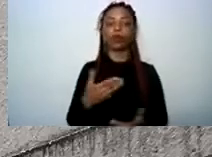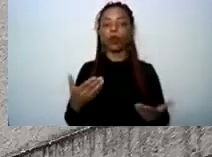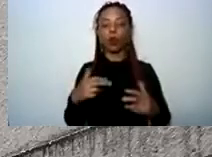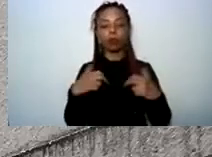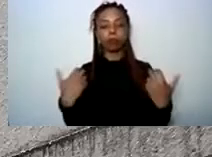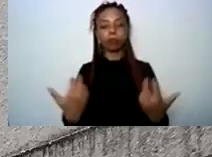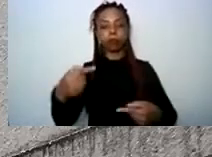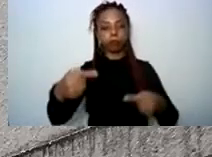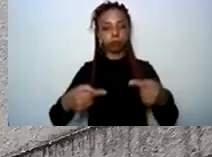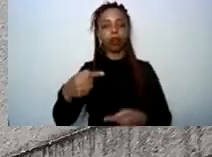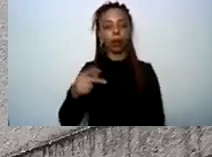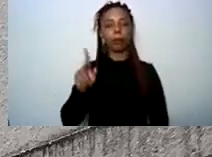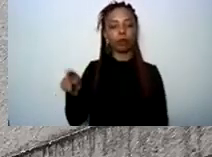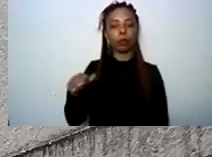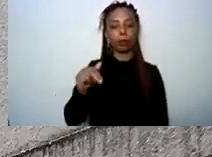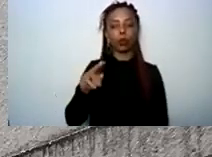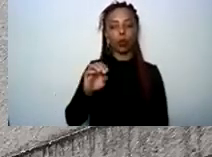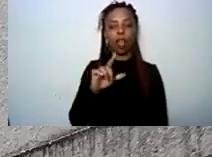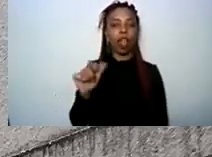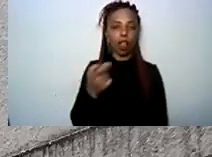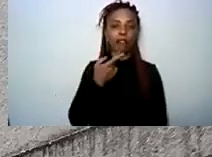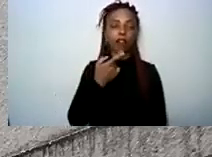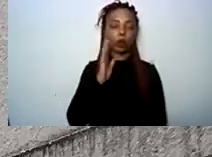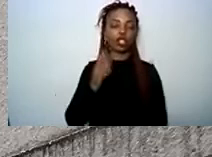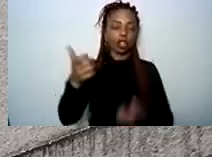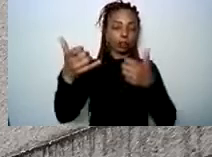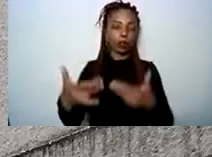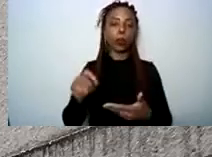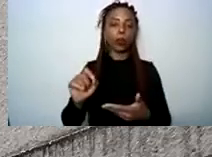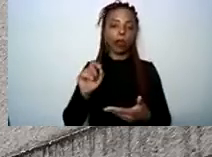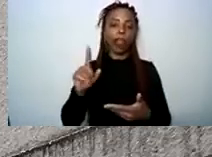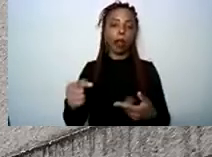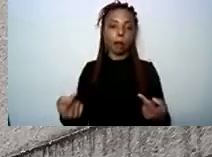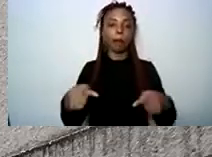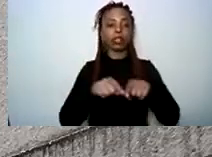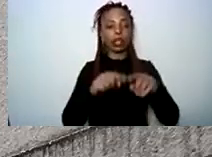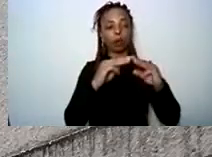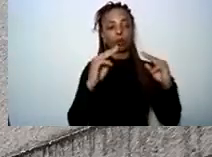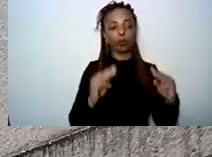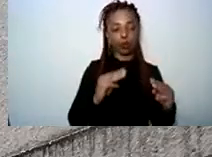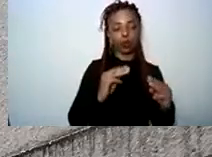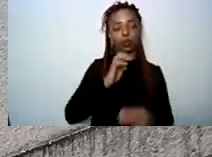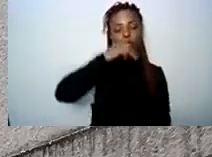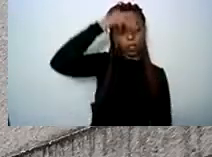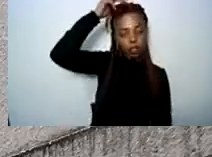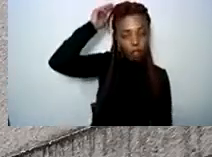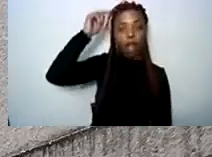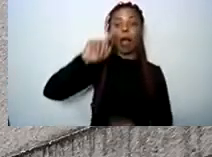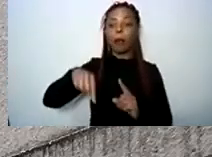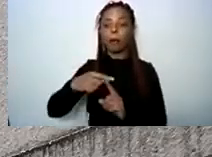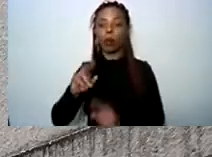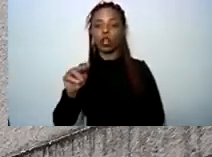como a professora Manuela já bem explicou, né, ela é uma parceria do museu com a Unifesp, então,